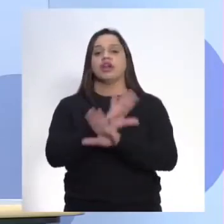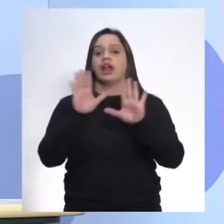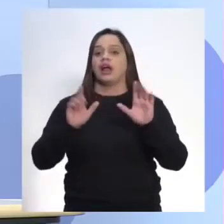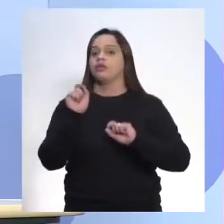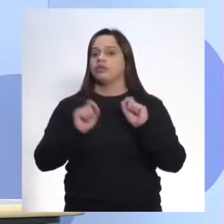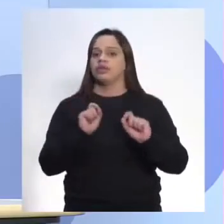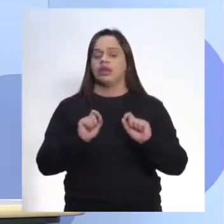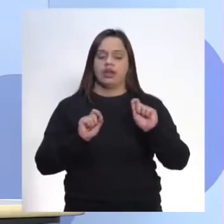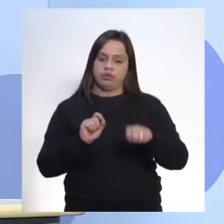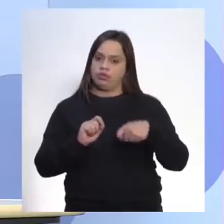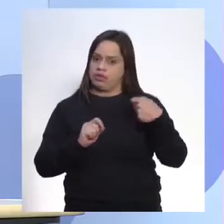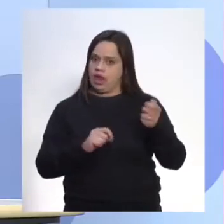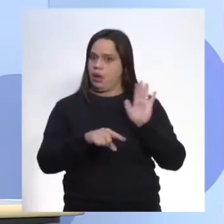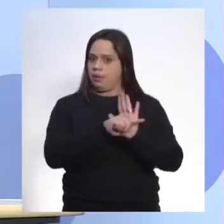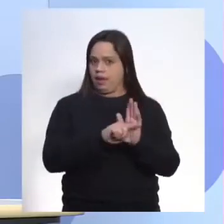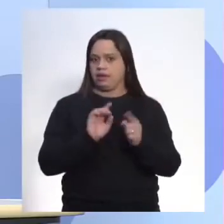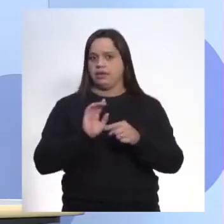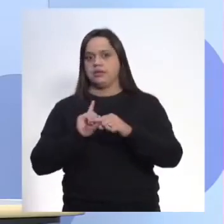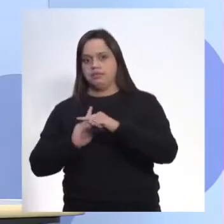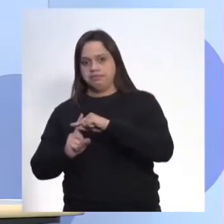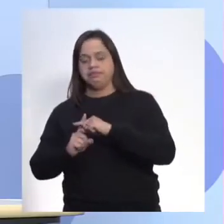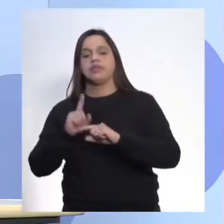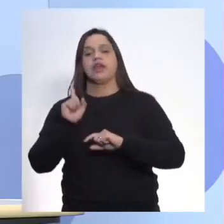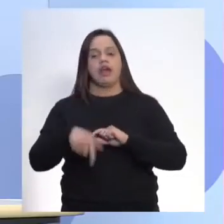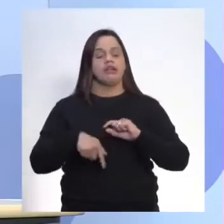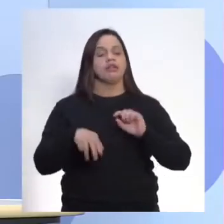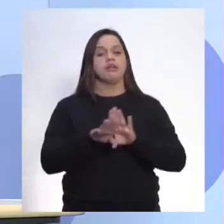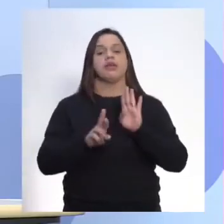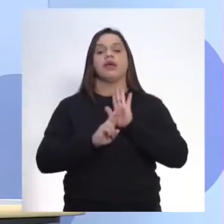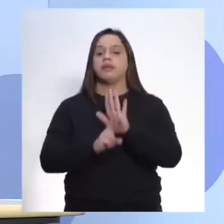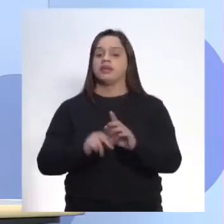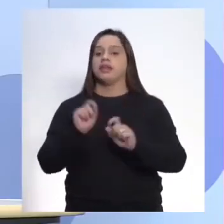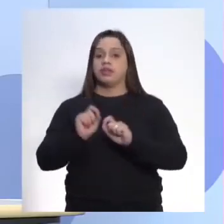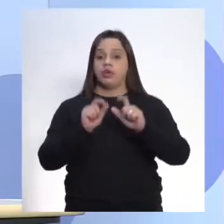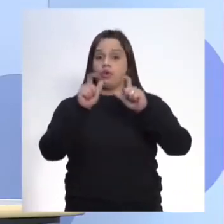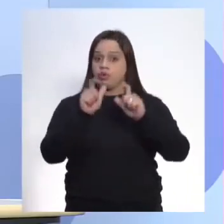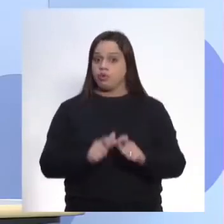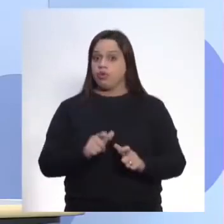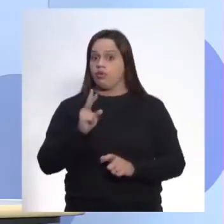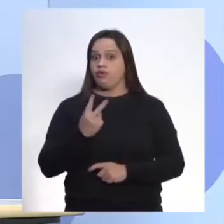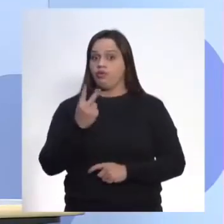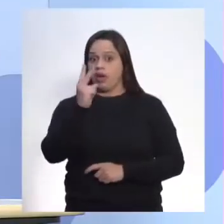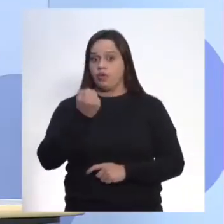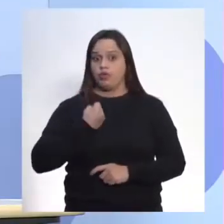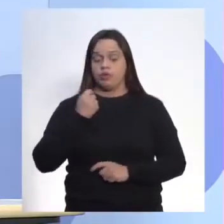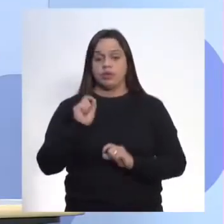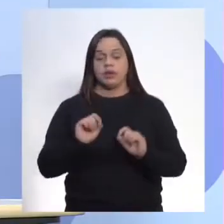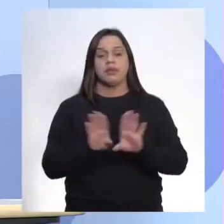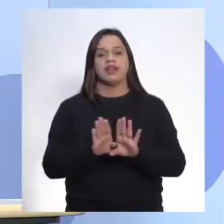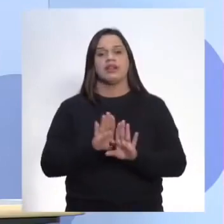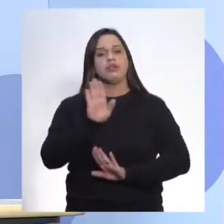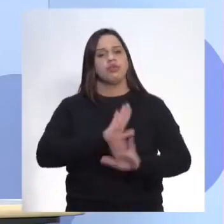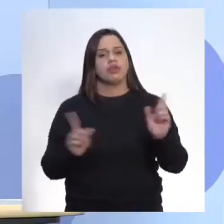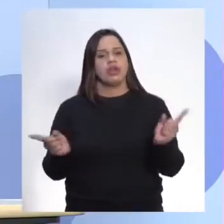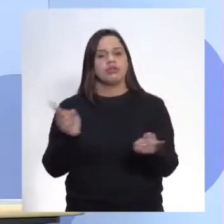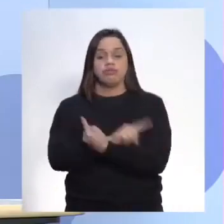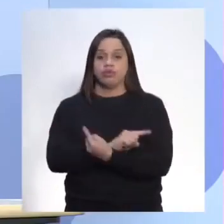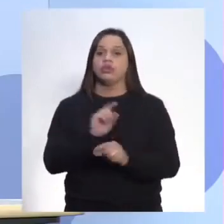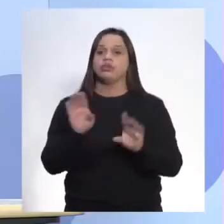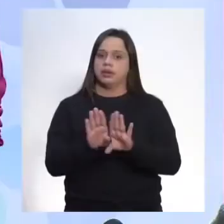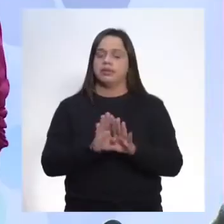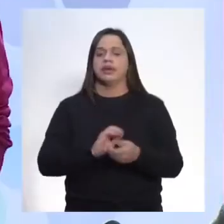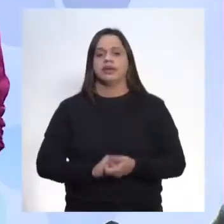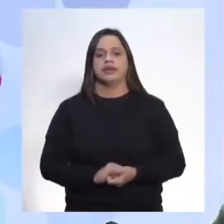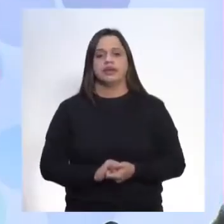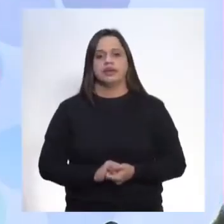também é importante nesse caso, e aí ele representa também a posição do valor, mas tomar cuidado com essa inversão mesmo, né, Osmar? É verdade, né?